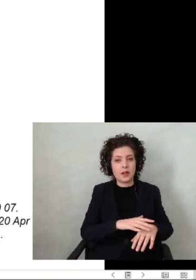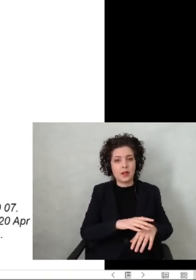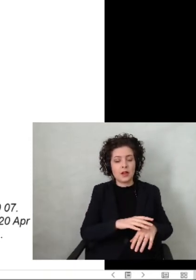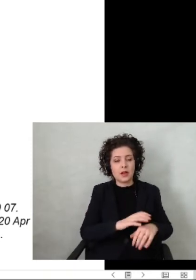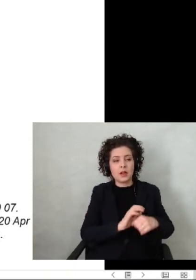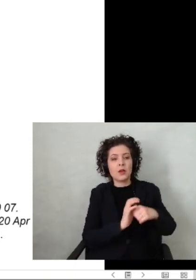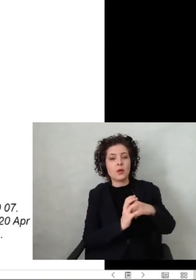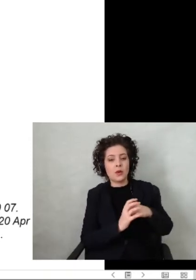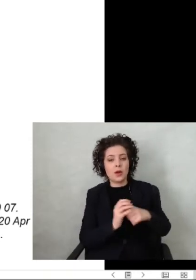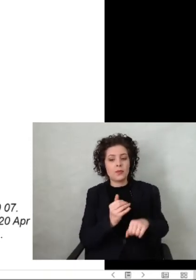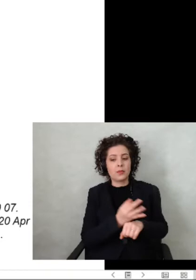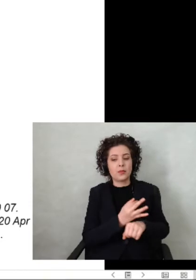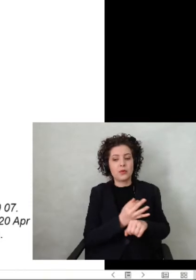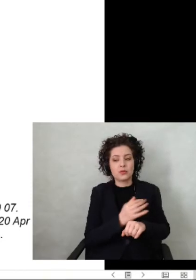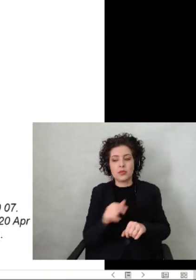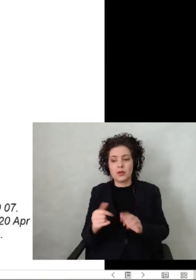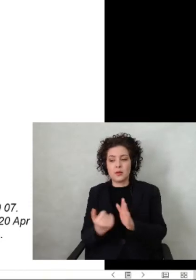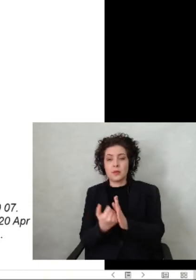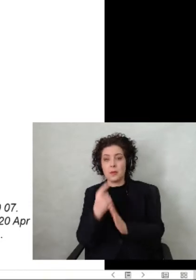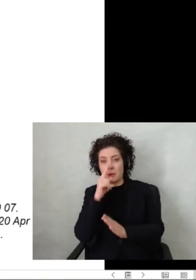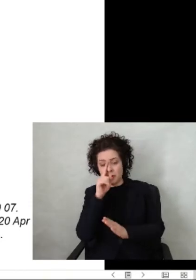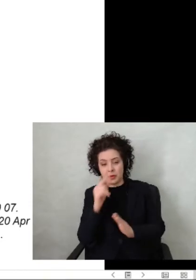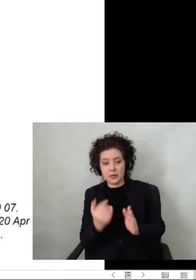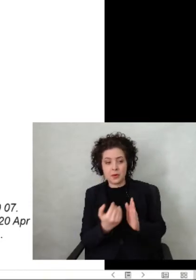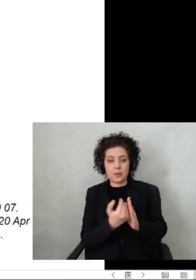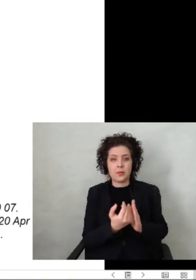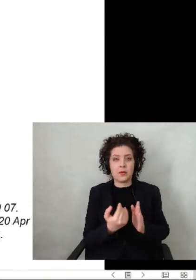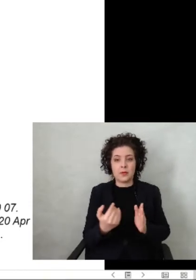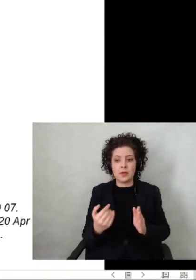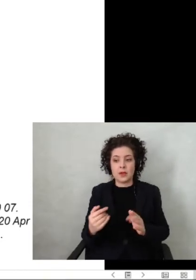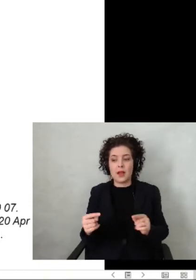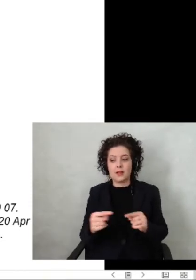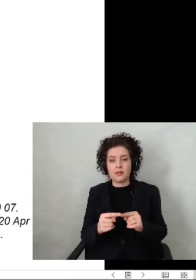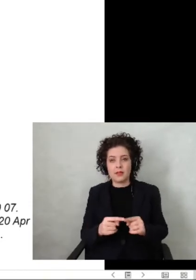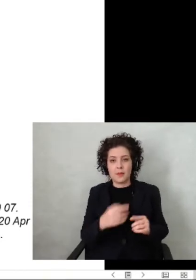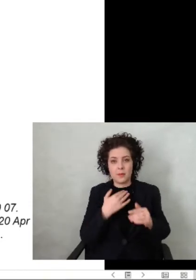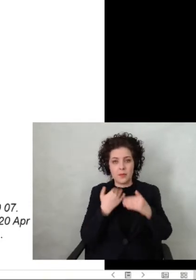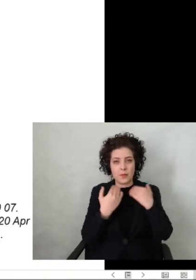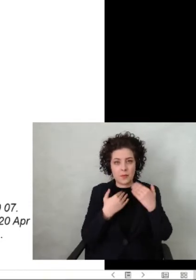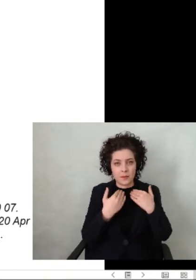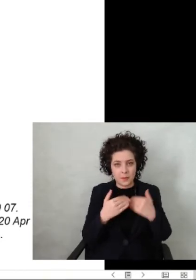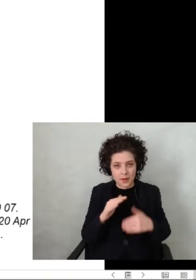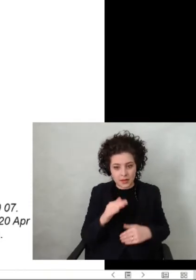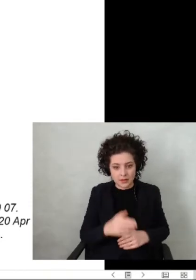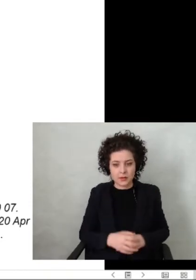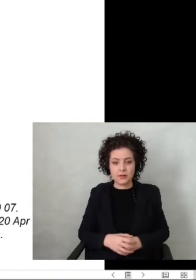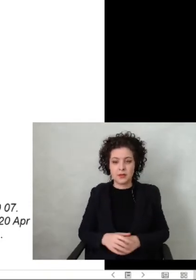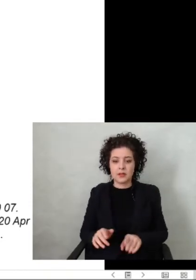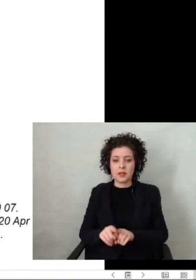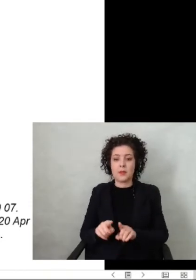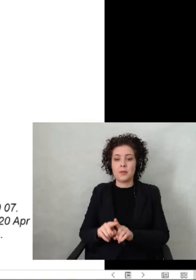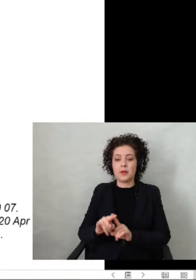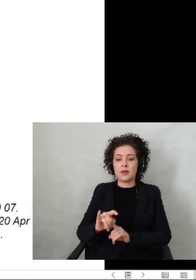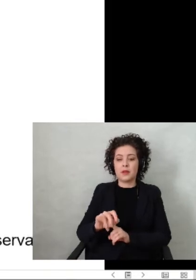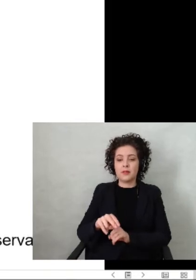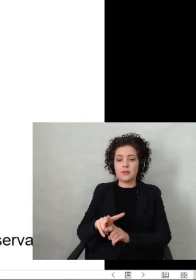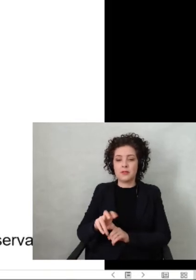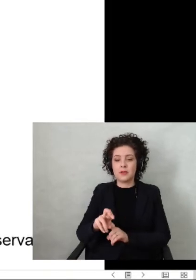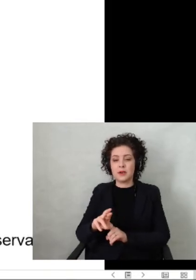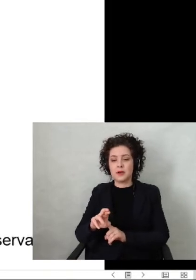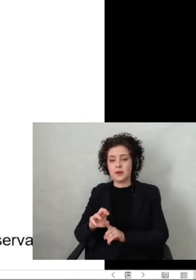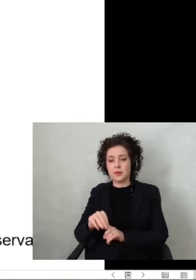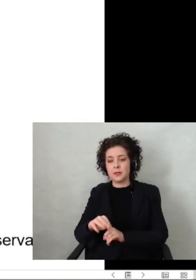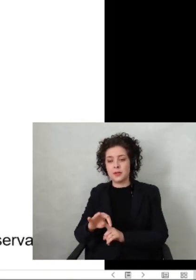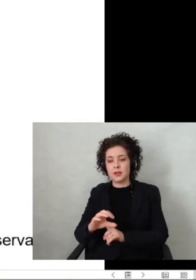suportar. E ela esteve associada à mortalidade. Tem a ivermectina. A ivermectina também impede a entrada